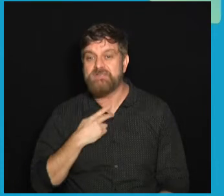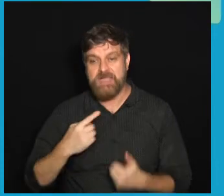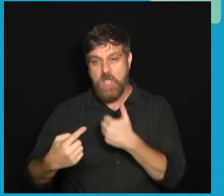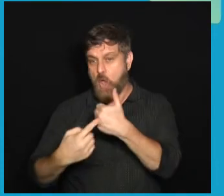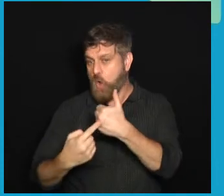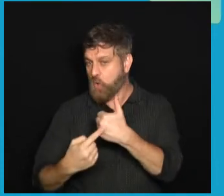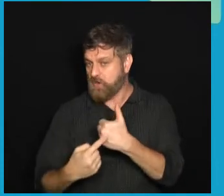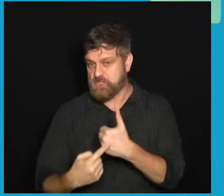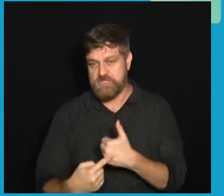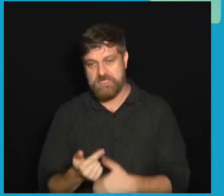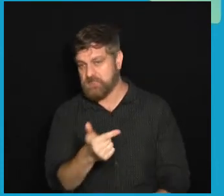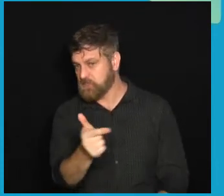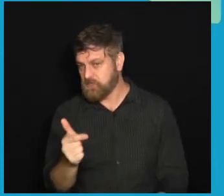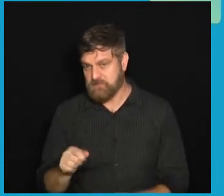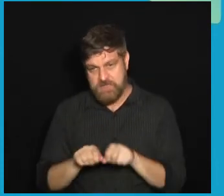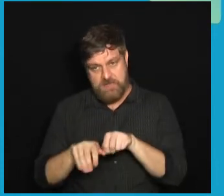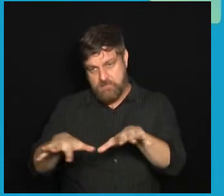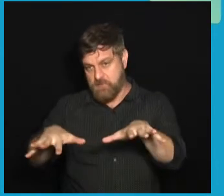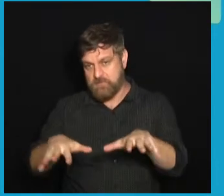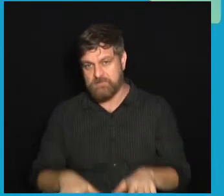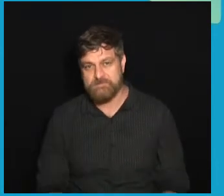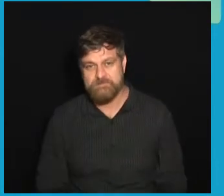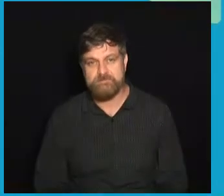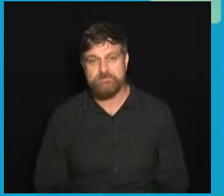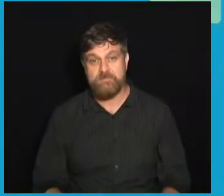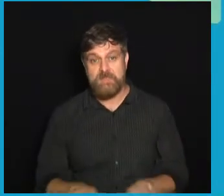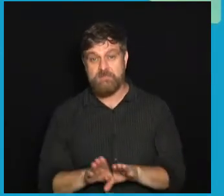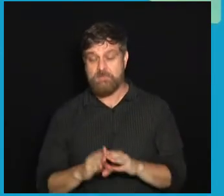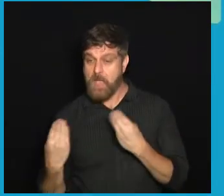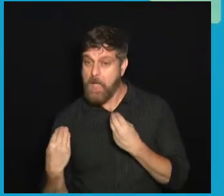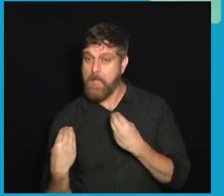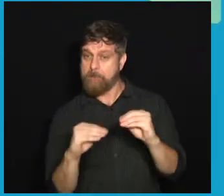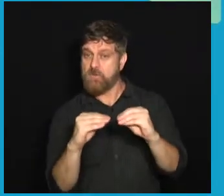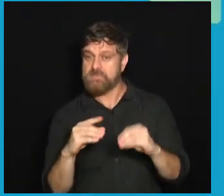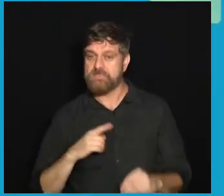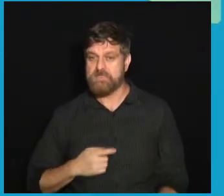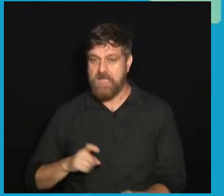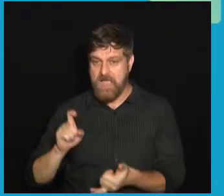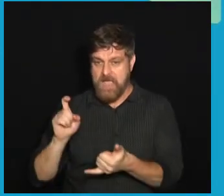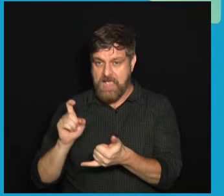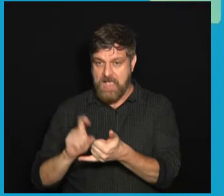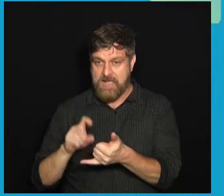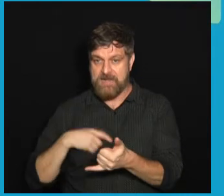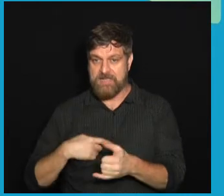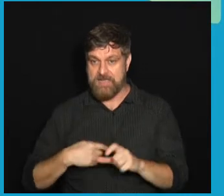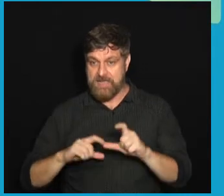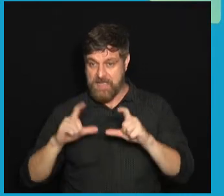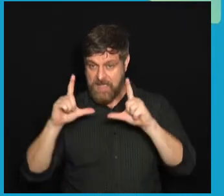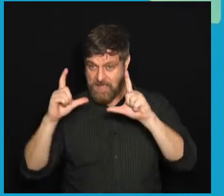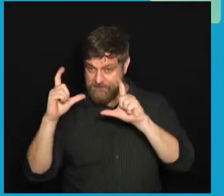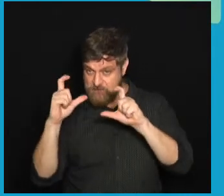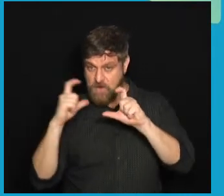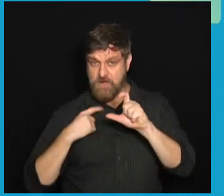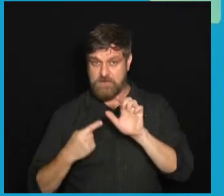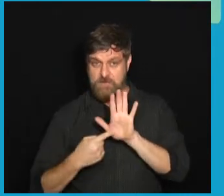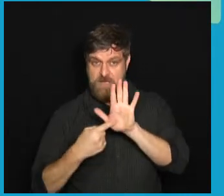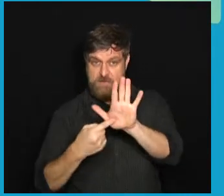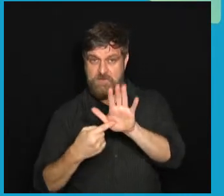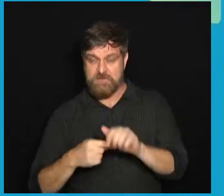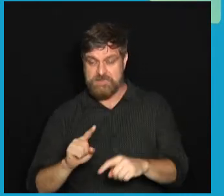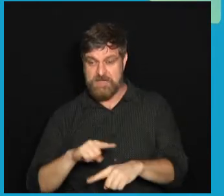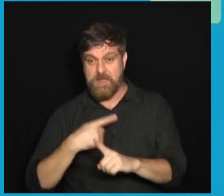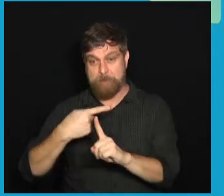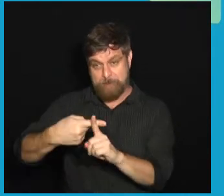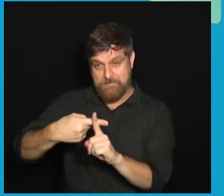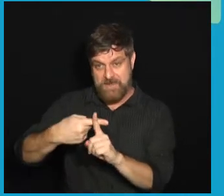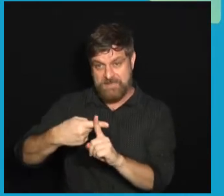nem retweets. Para postar um Fleet, é só clicar no ícone com a sua foto e o símbolo de mais que aparece